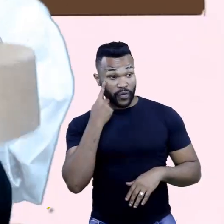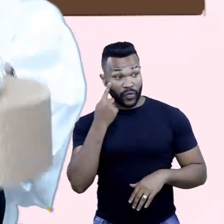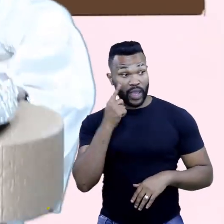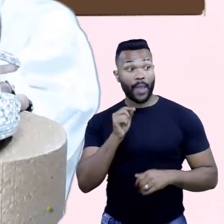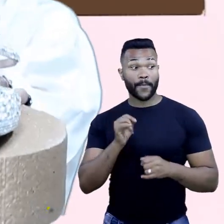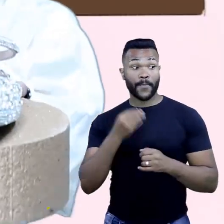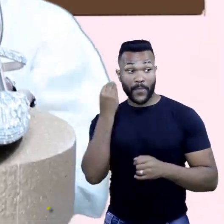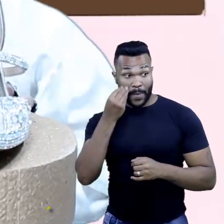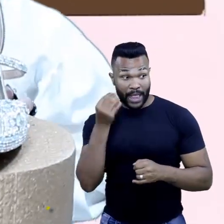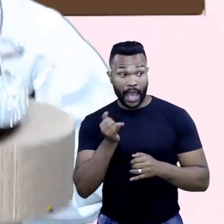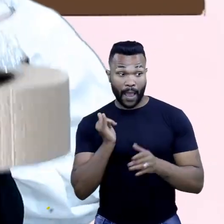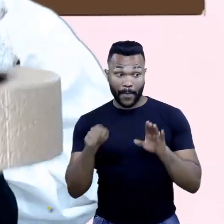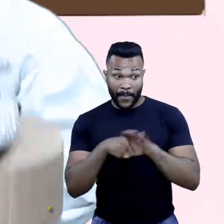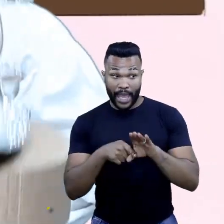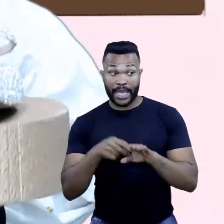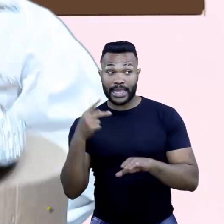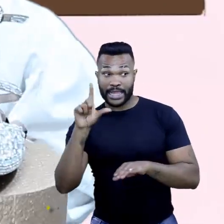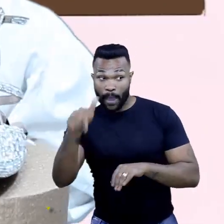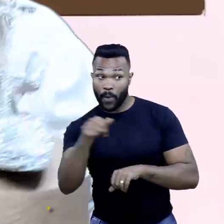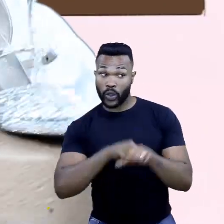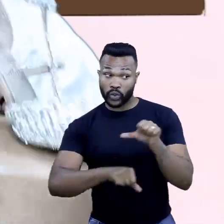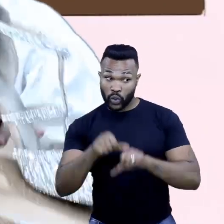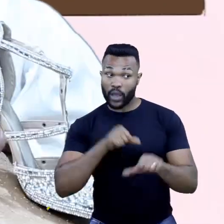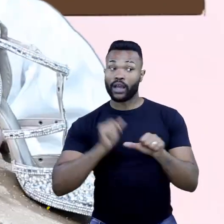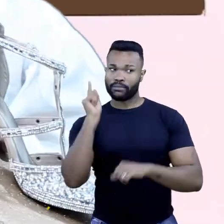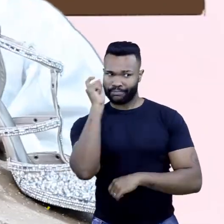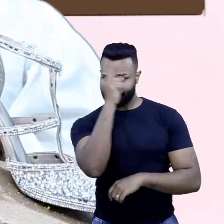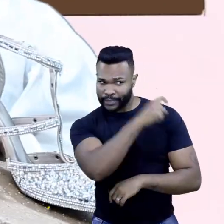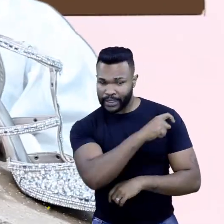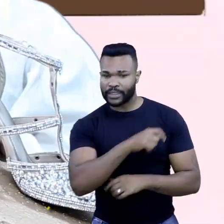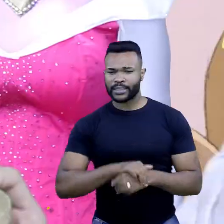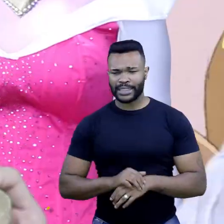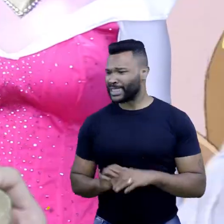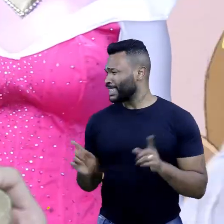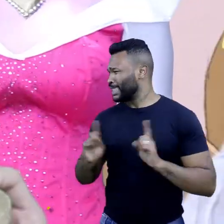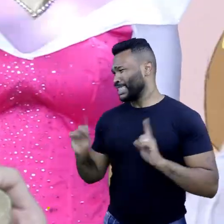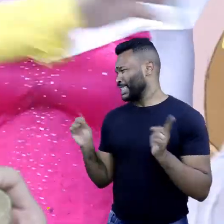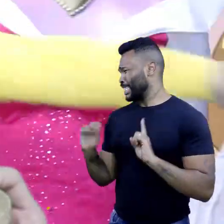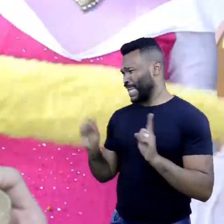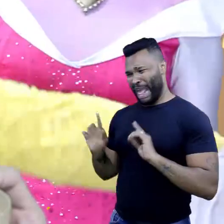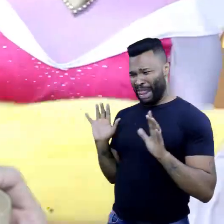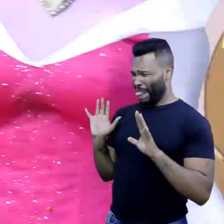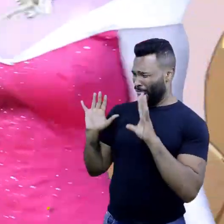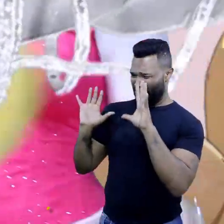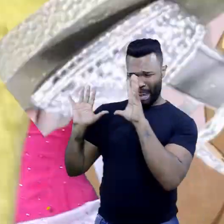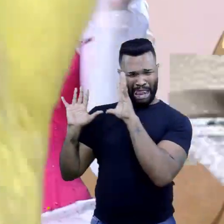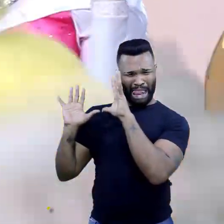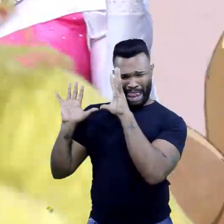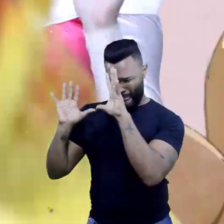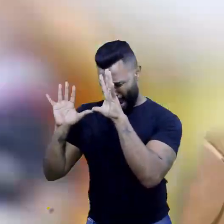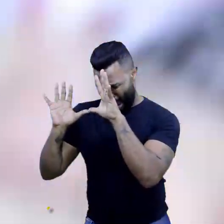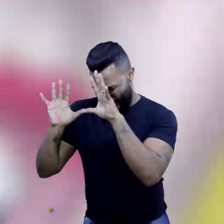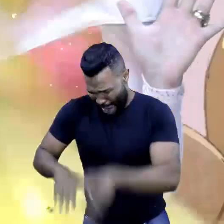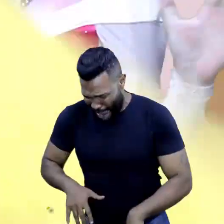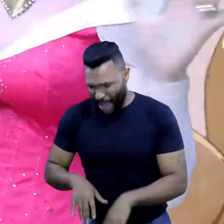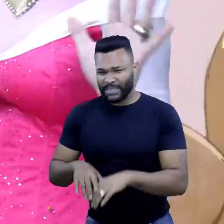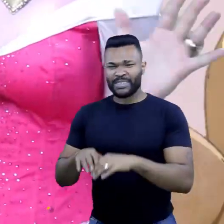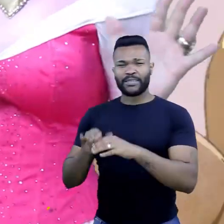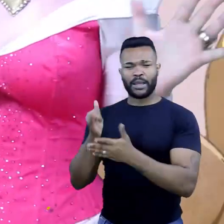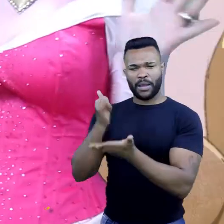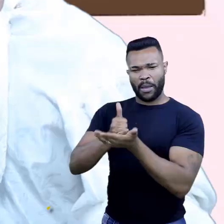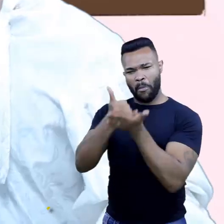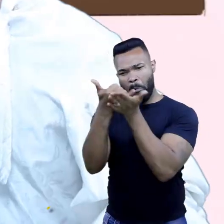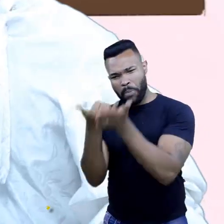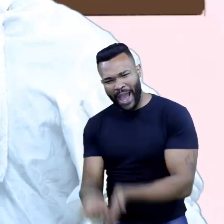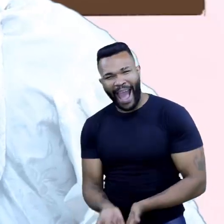olha, vamos fazer ela provar, porque depois, para trocar, é babado. Não! Não! Comigo,